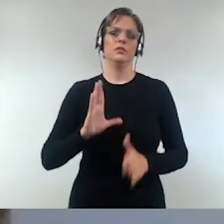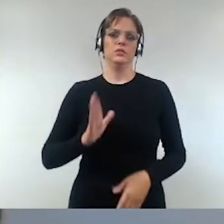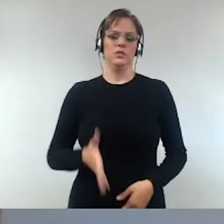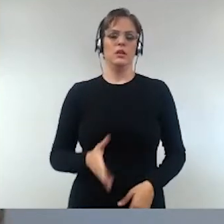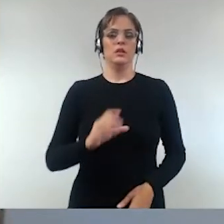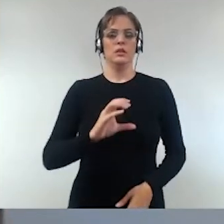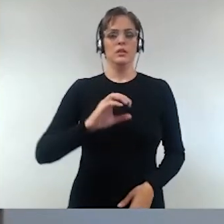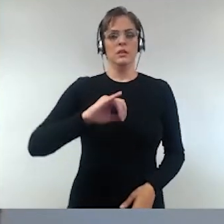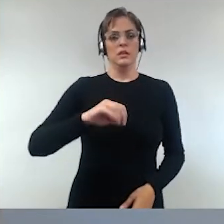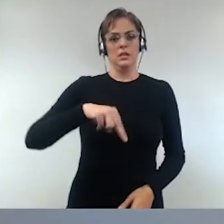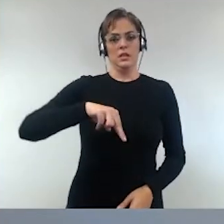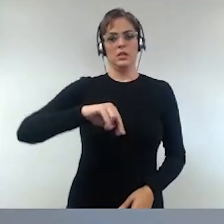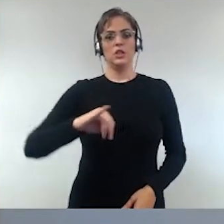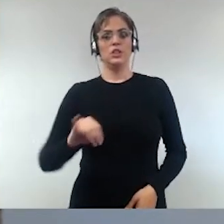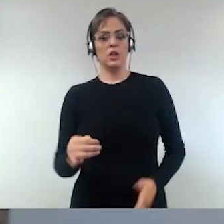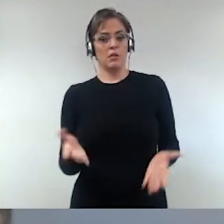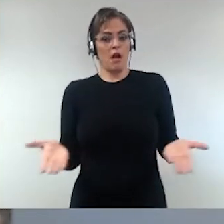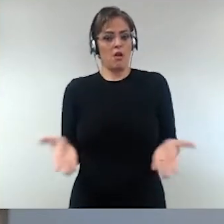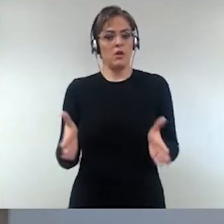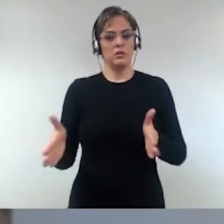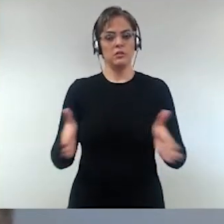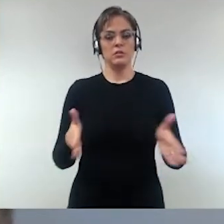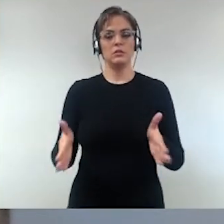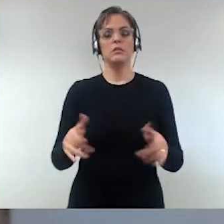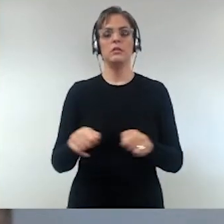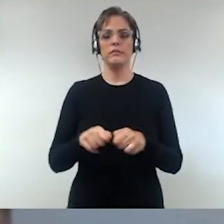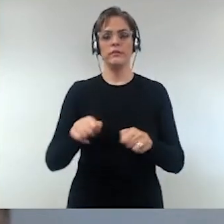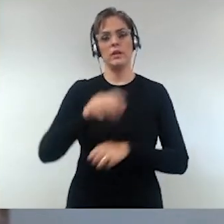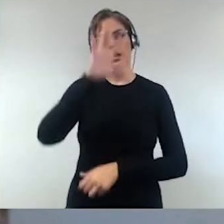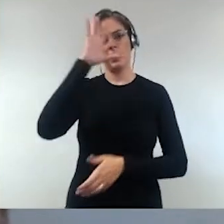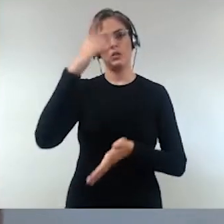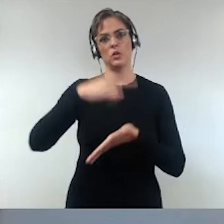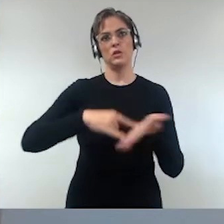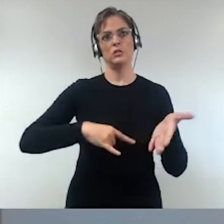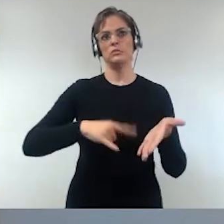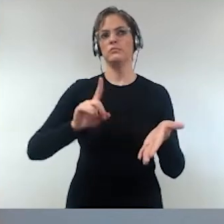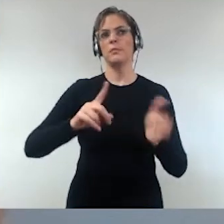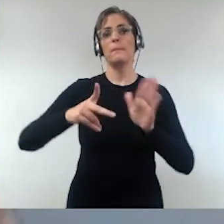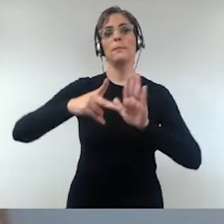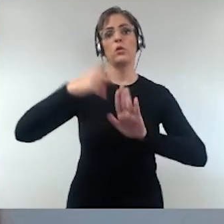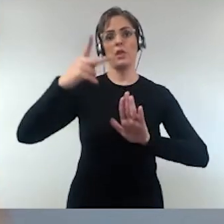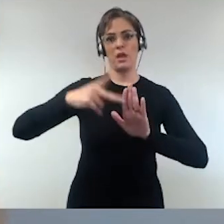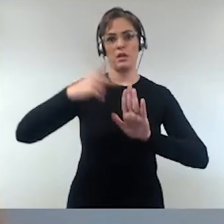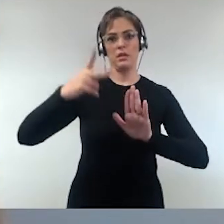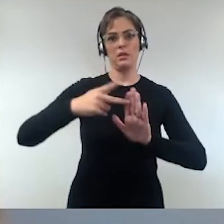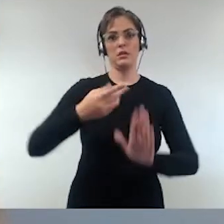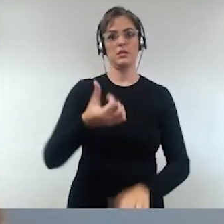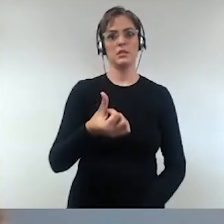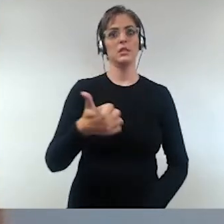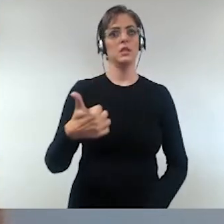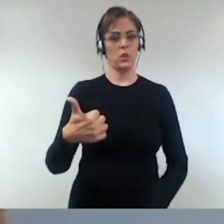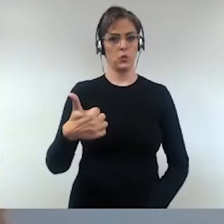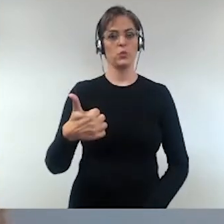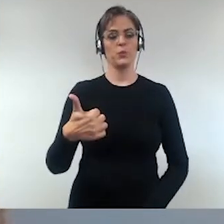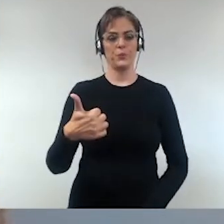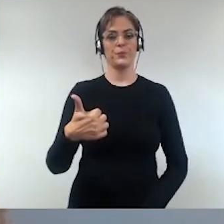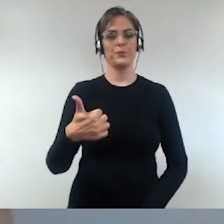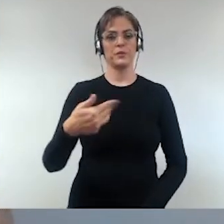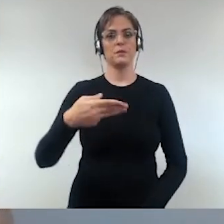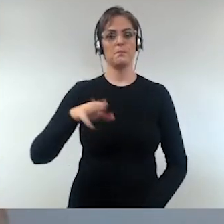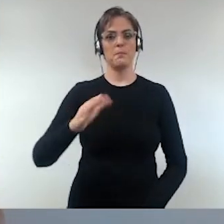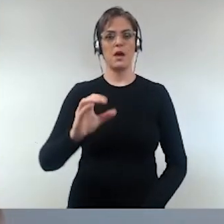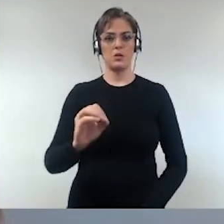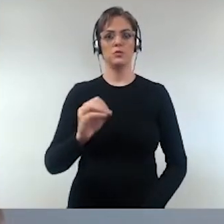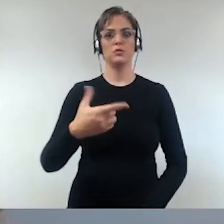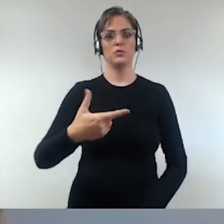CNJ agora, nesse período de pandemia, editou uma resolução, aliás, uma portaria, que foi a portaria 61 de março